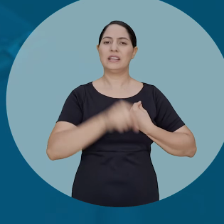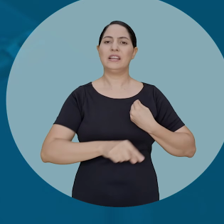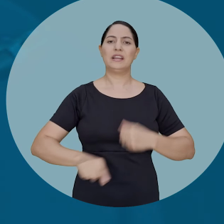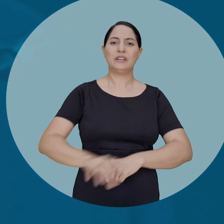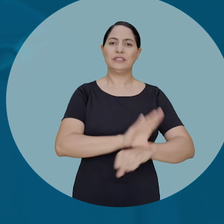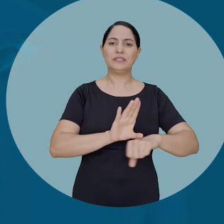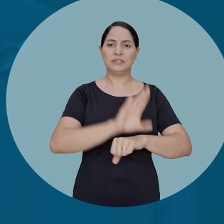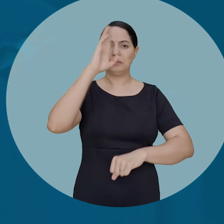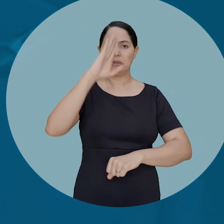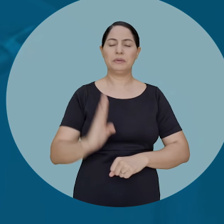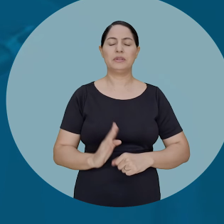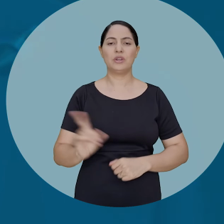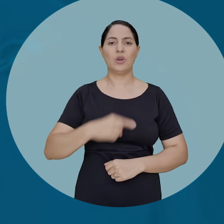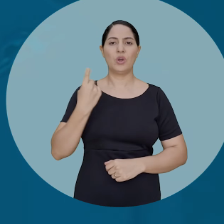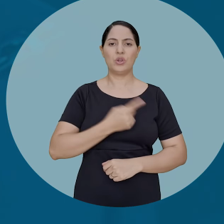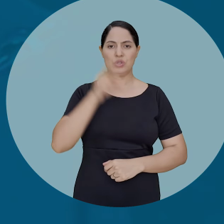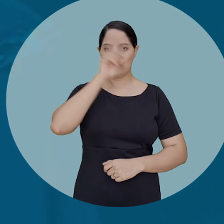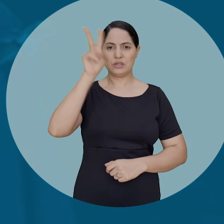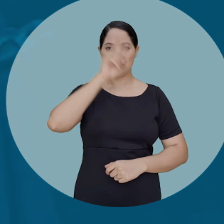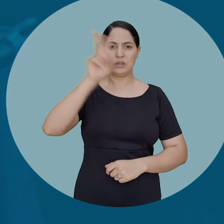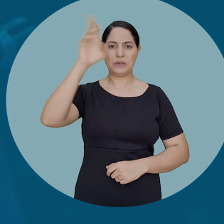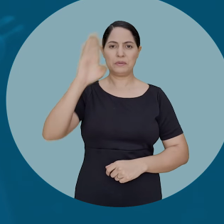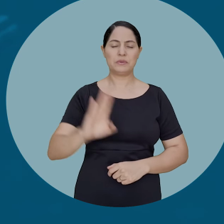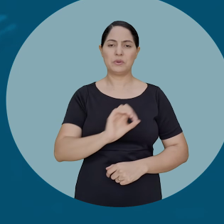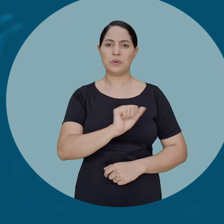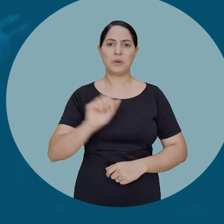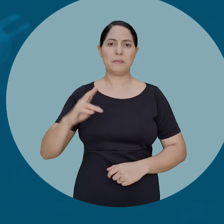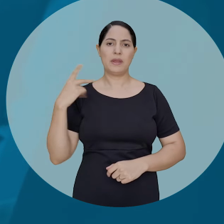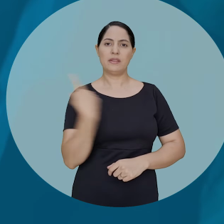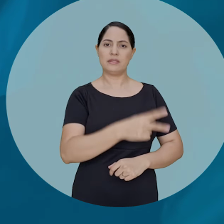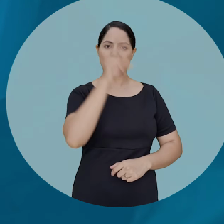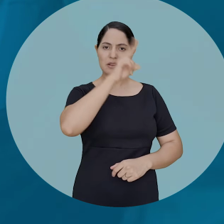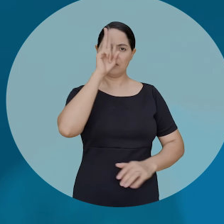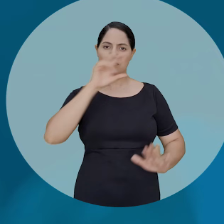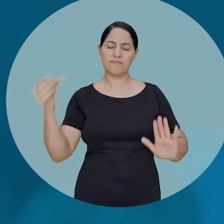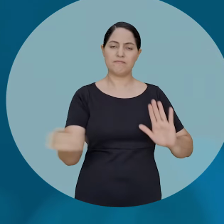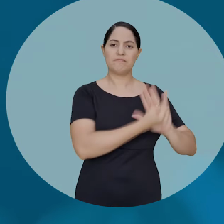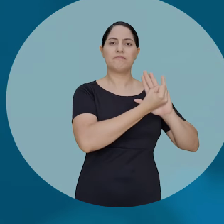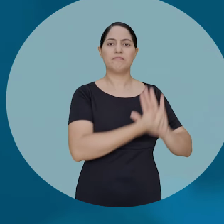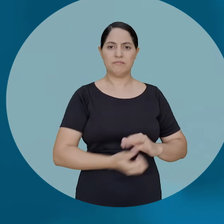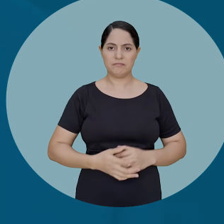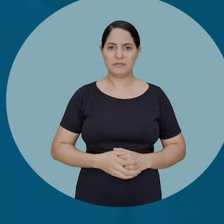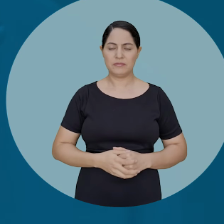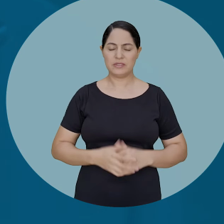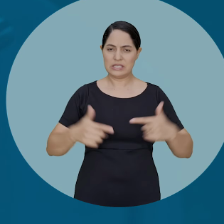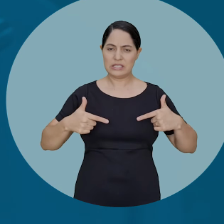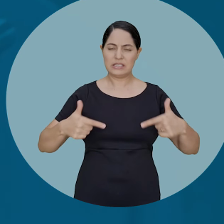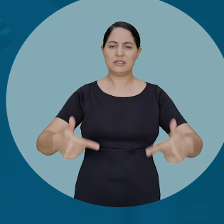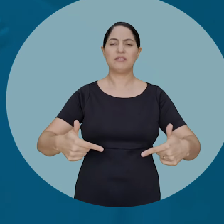história da democracia brasileira reflete, inevitavelmente, a sua biografia. A sua atuação foi marcada pela